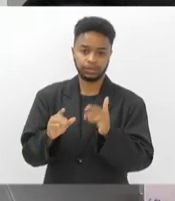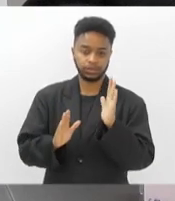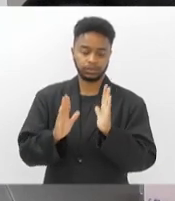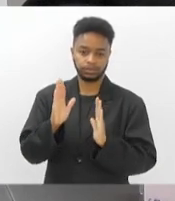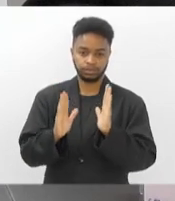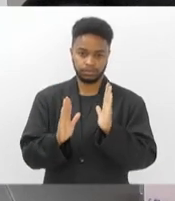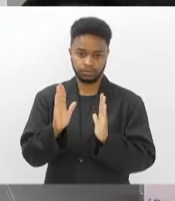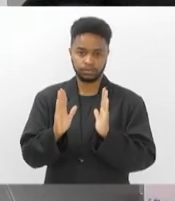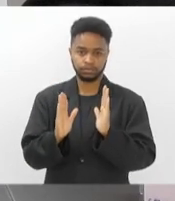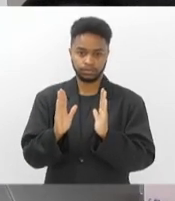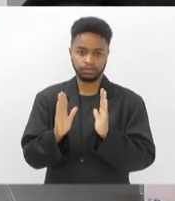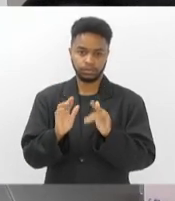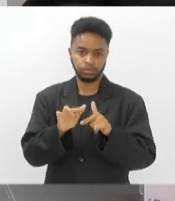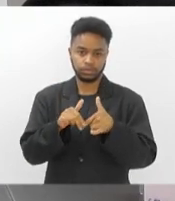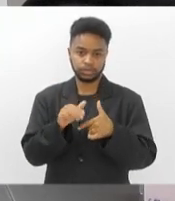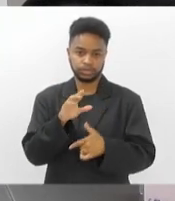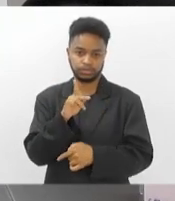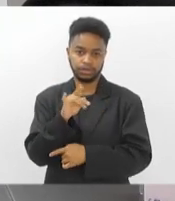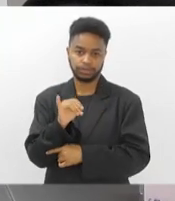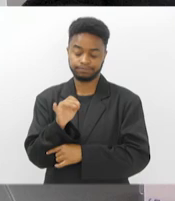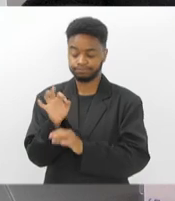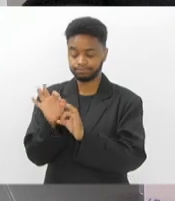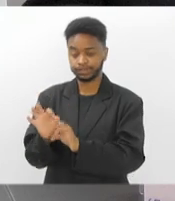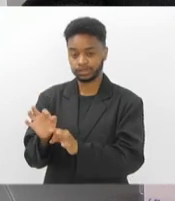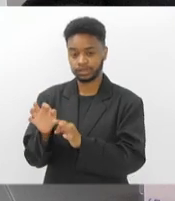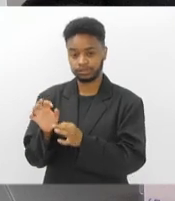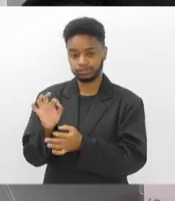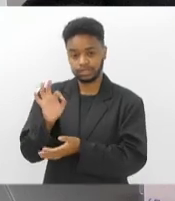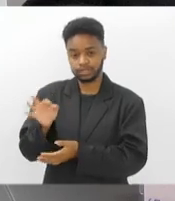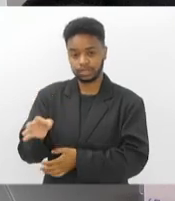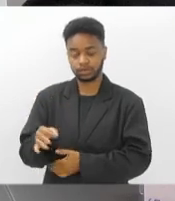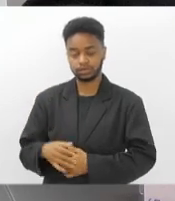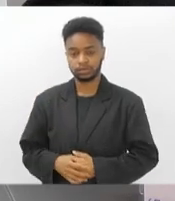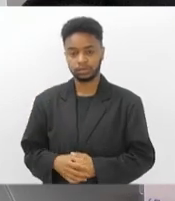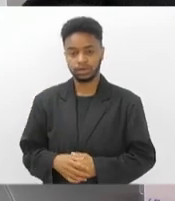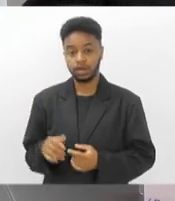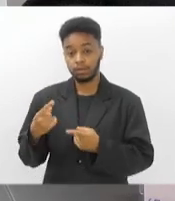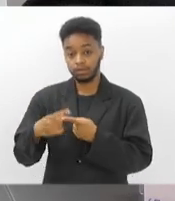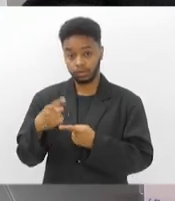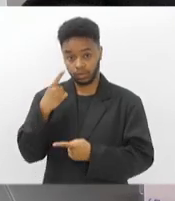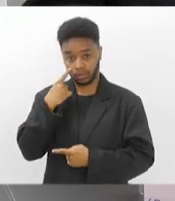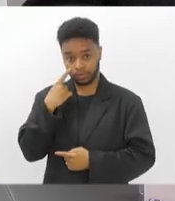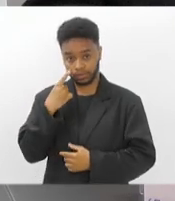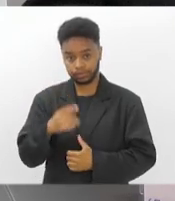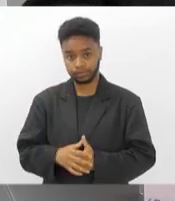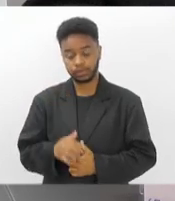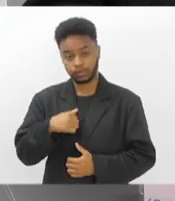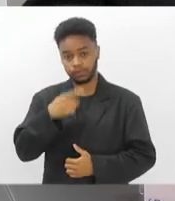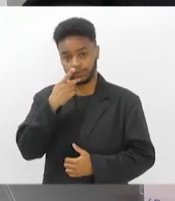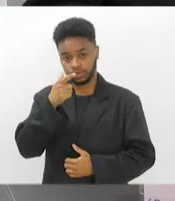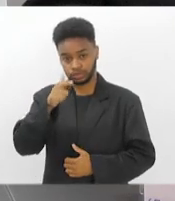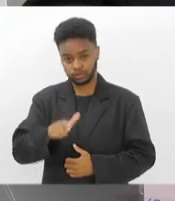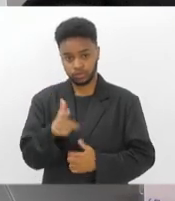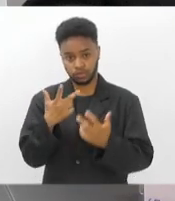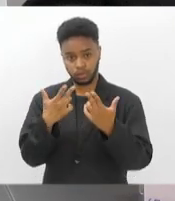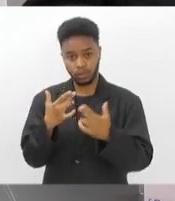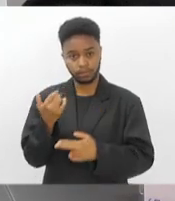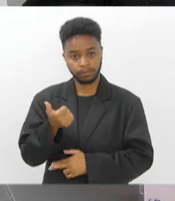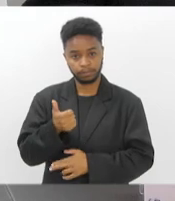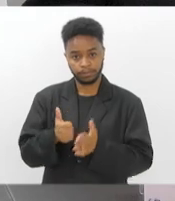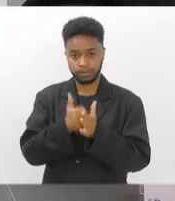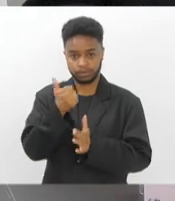momento durante essa CPI É isso mesmo porque Vejam Só eu vou repetir o que eu disse na primeira